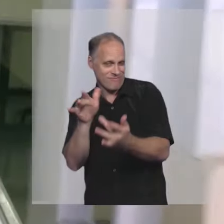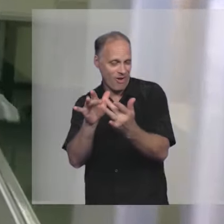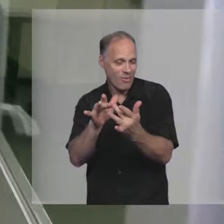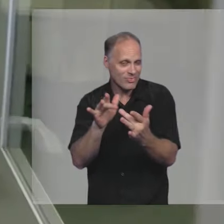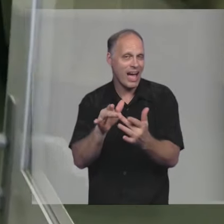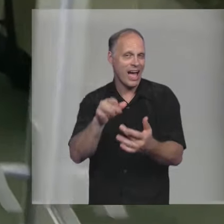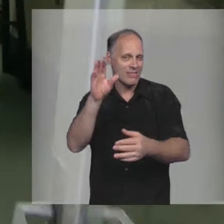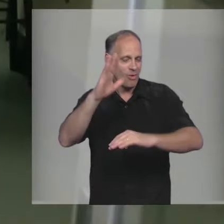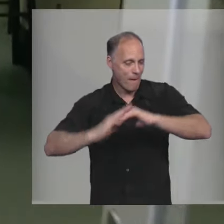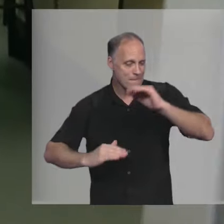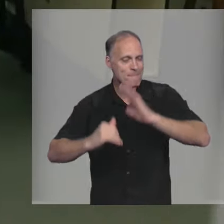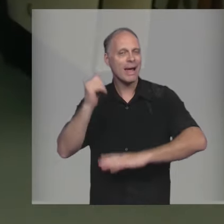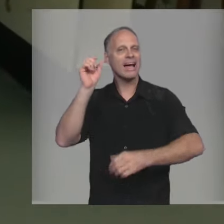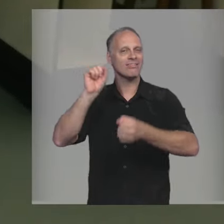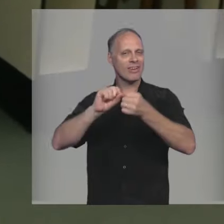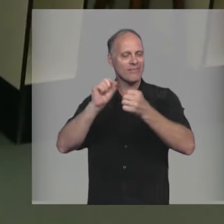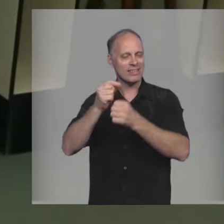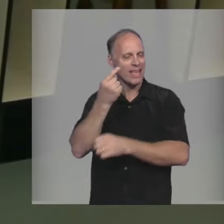podem